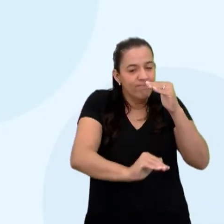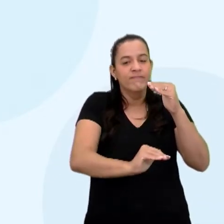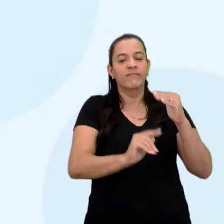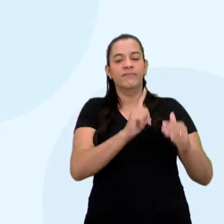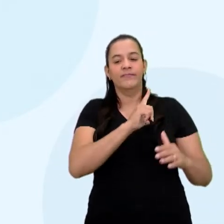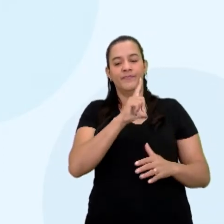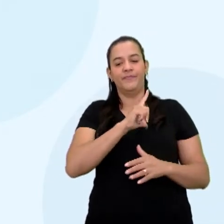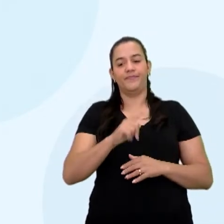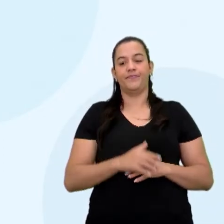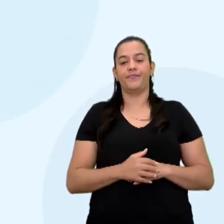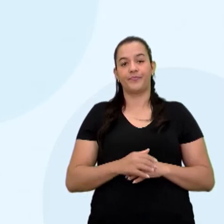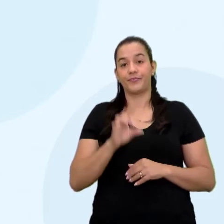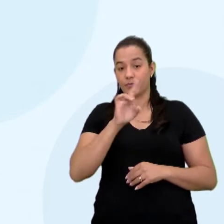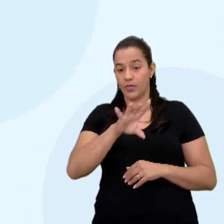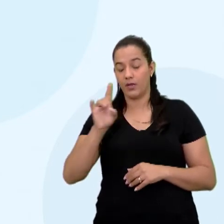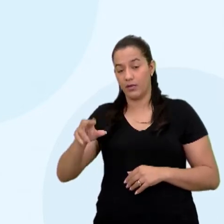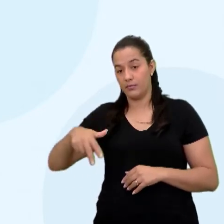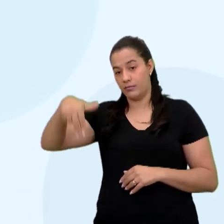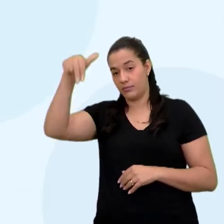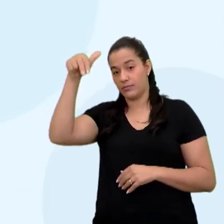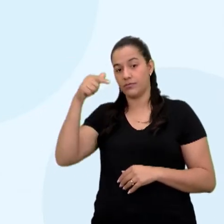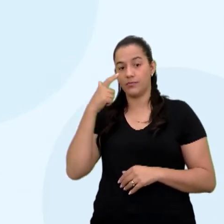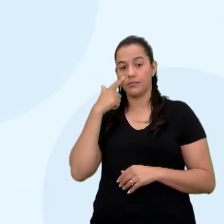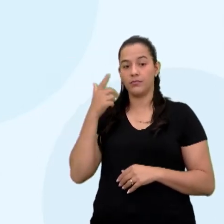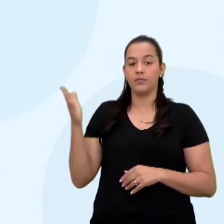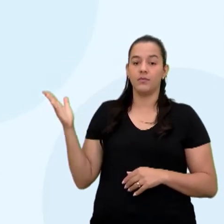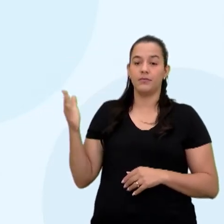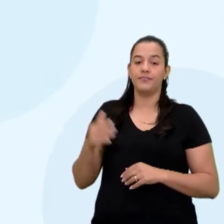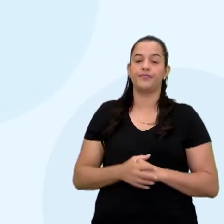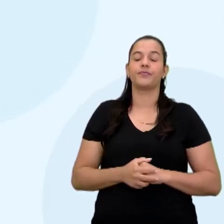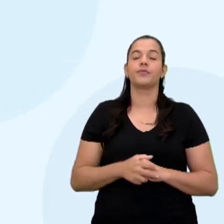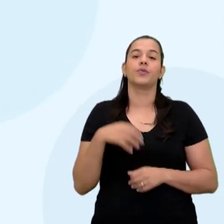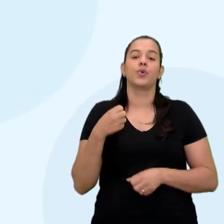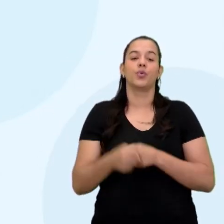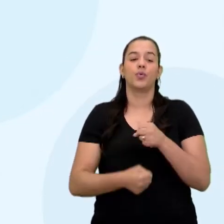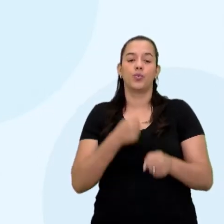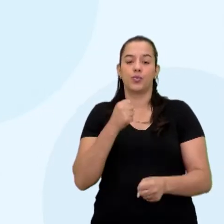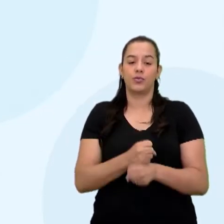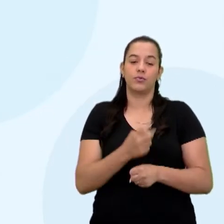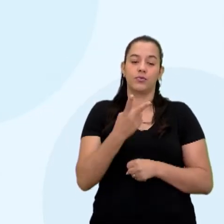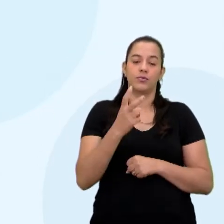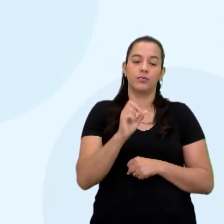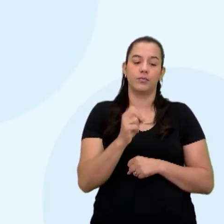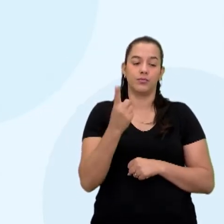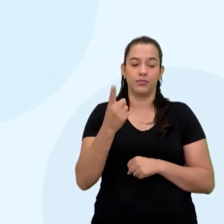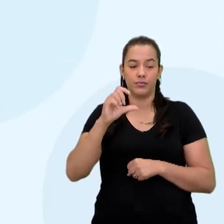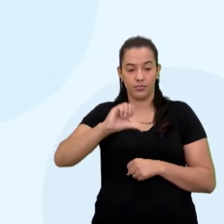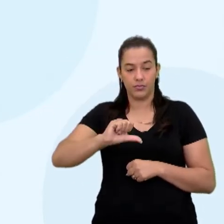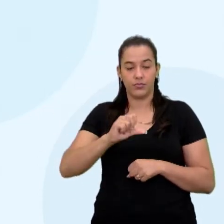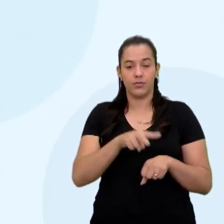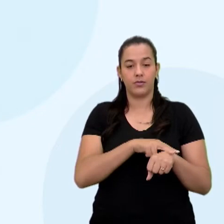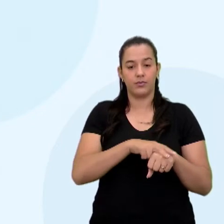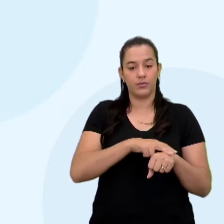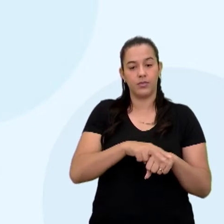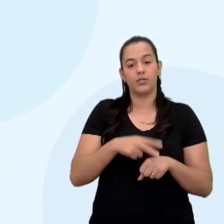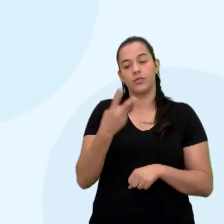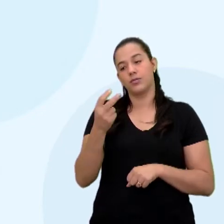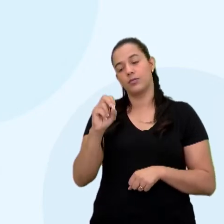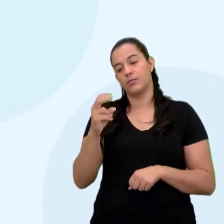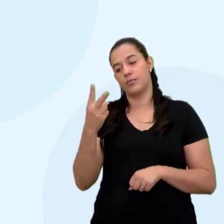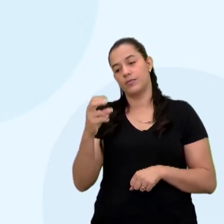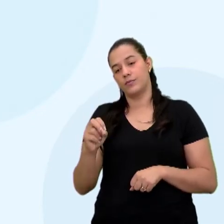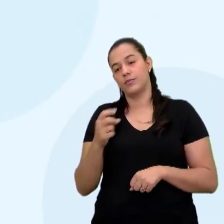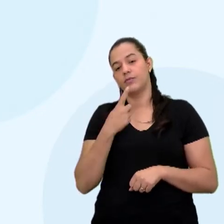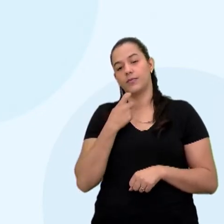sinal. É o caso aí do Norte. Então tá lá, ó. Nós temos 2019 na cor verde, 2020 na cor vermelha.